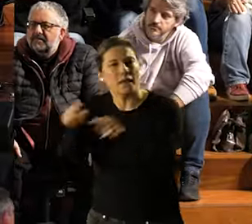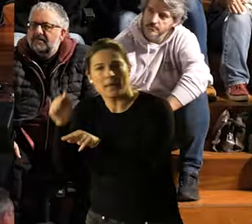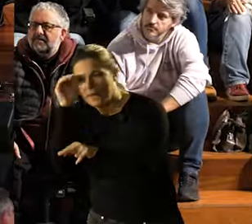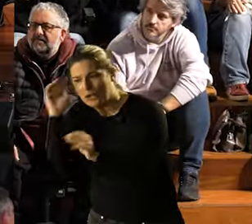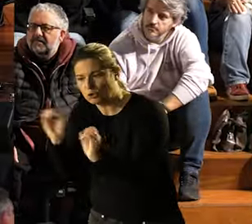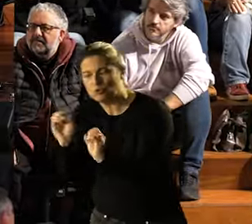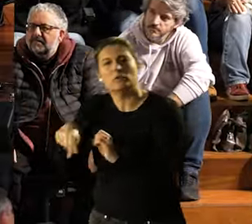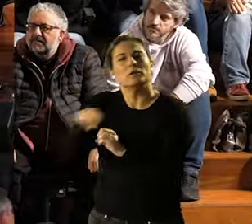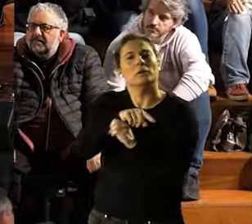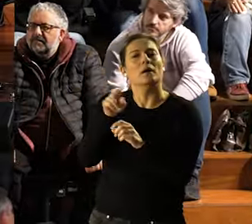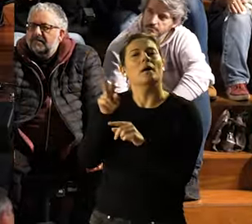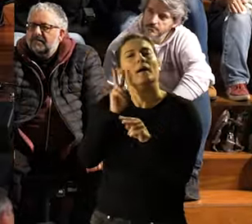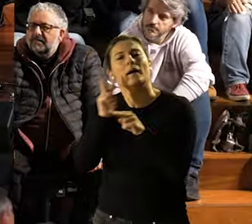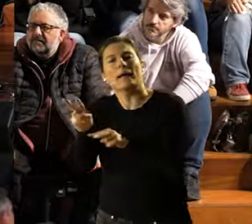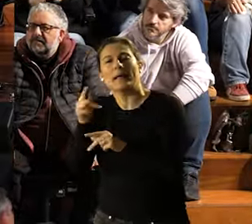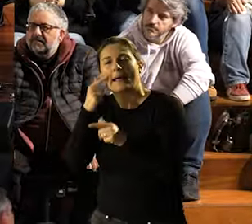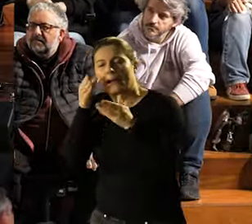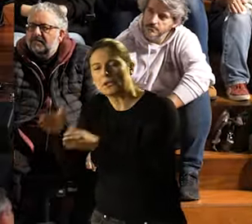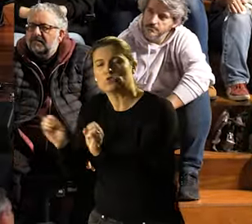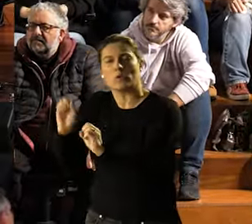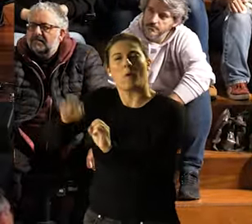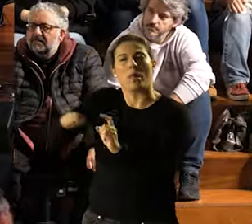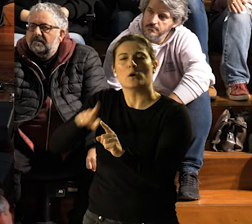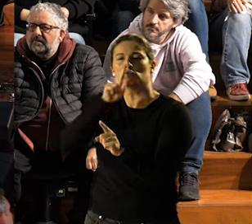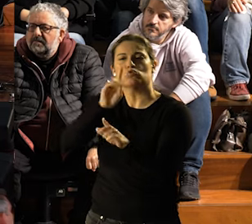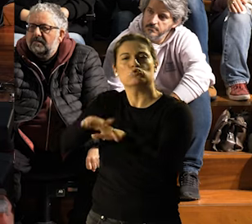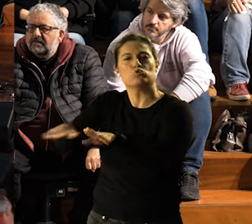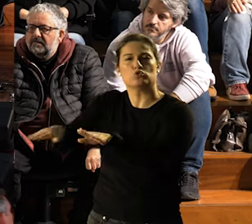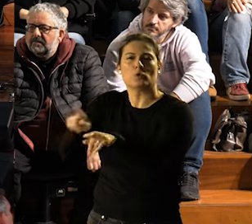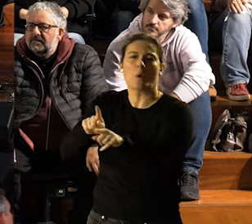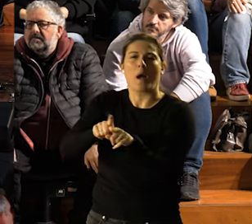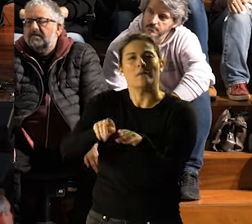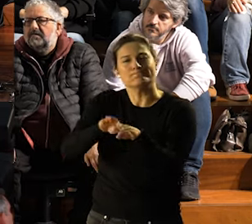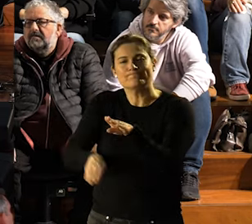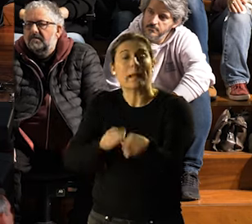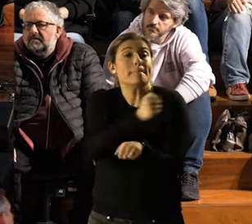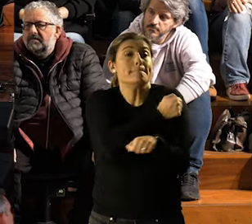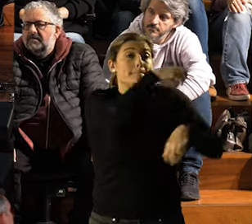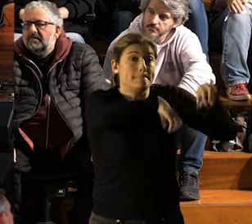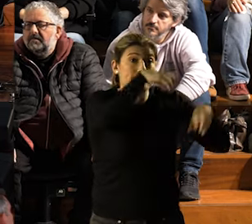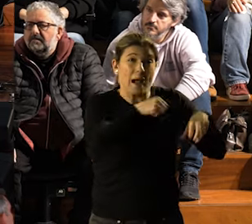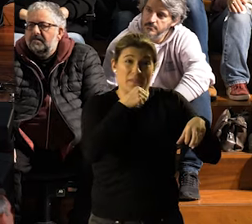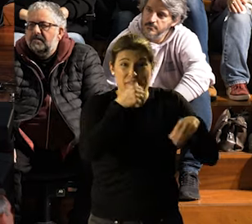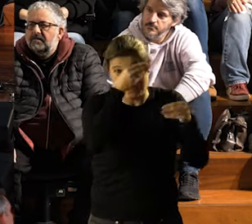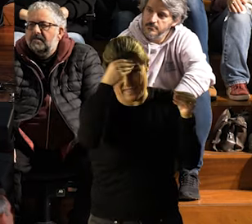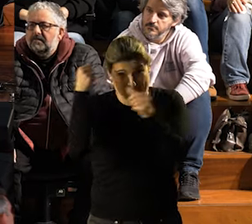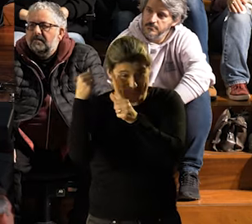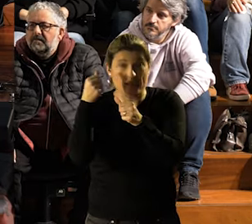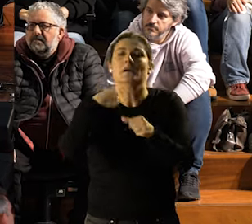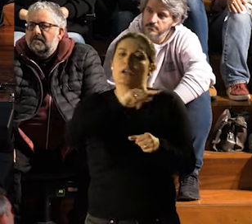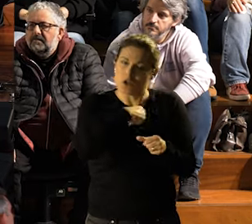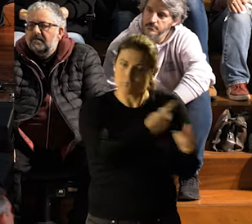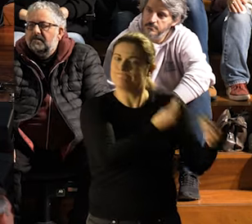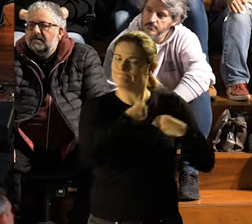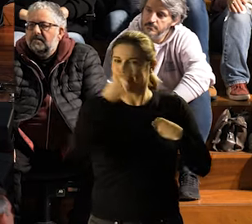daqueles que nunca são ouvidos daqueles que são silenciados daqueles bairros que nunca são lembrados nós podemos